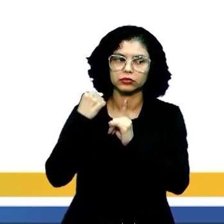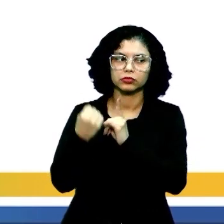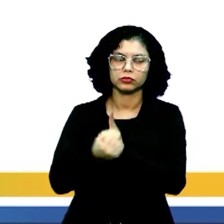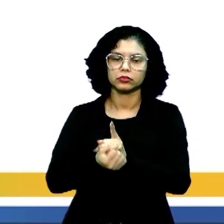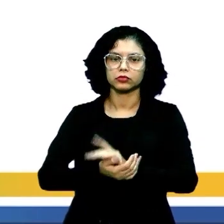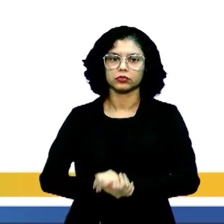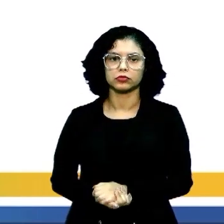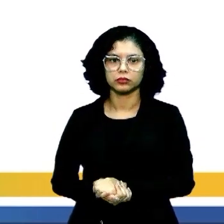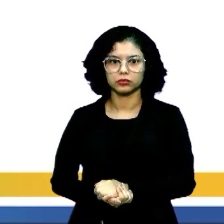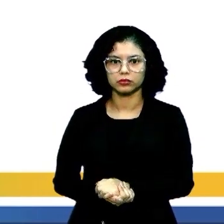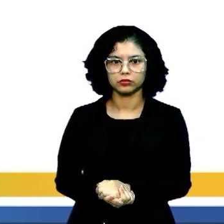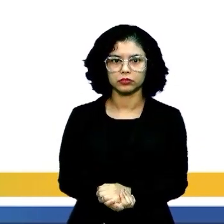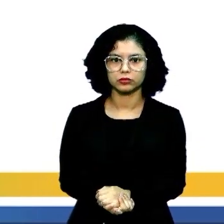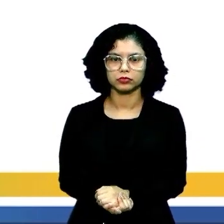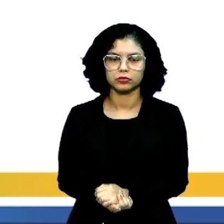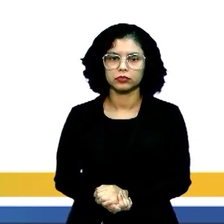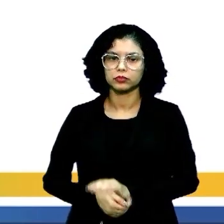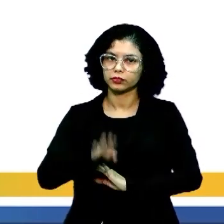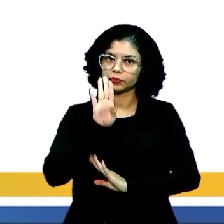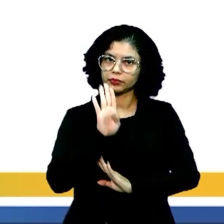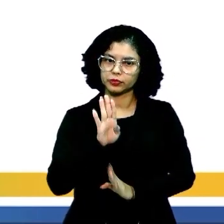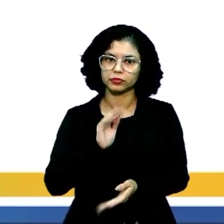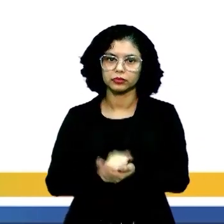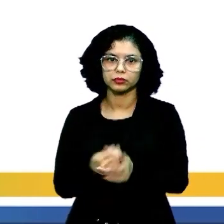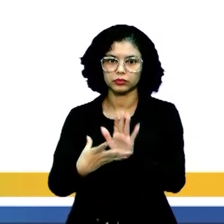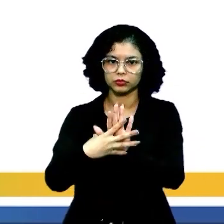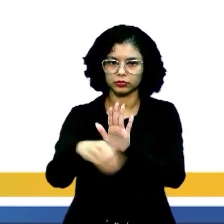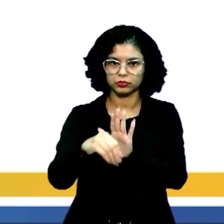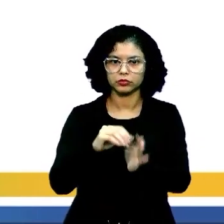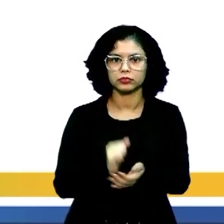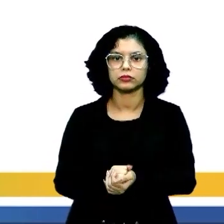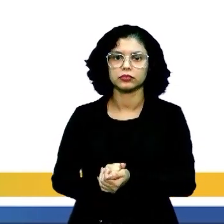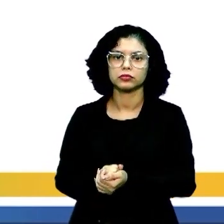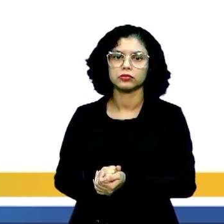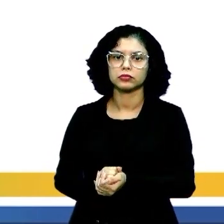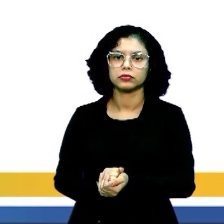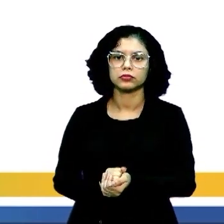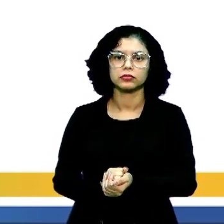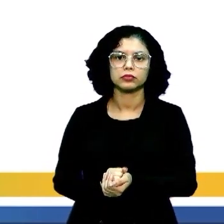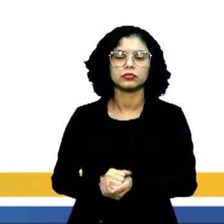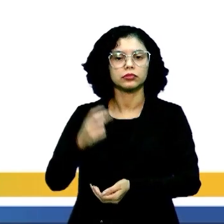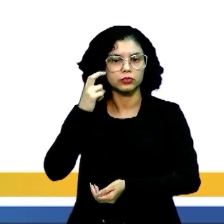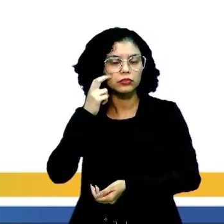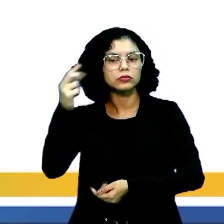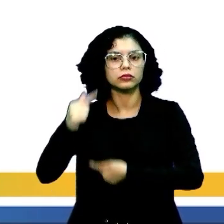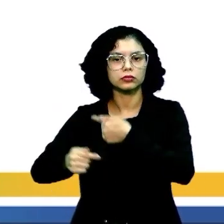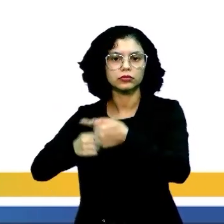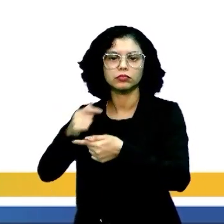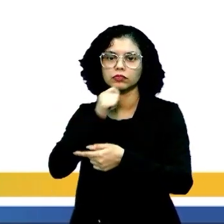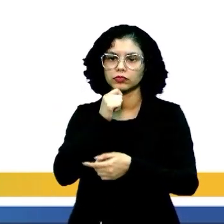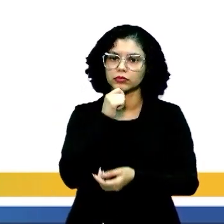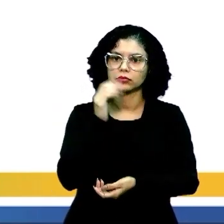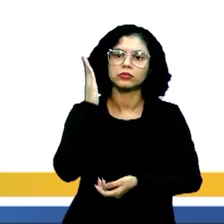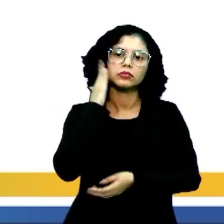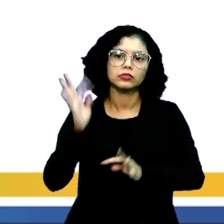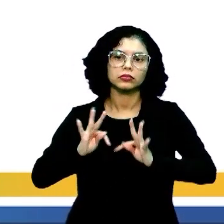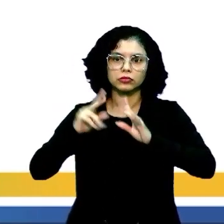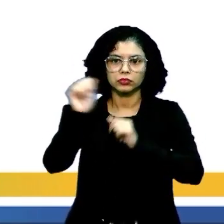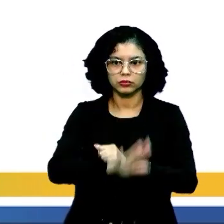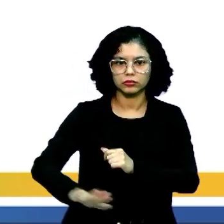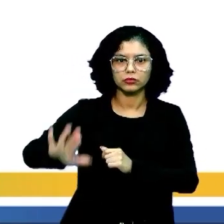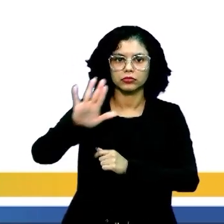pela humanidade. Letra B. É transmitida pela herança cultural, compreende